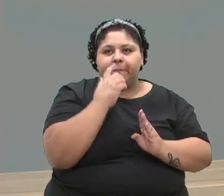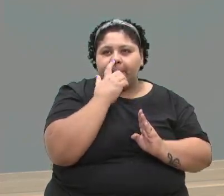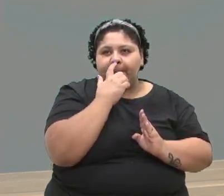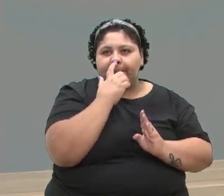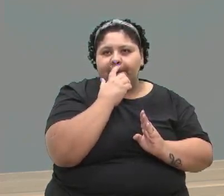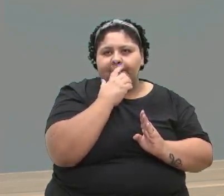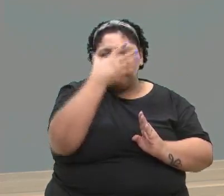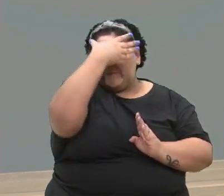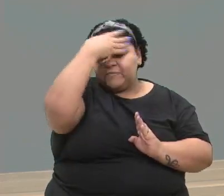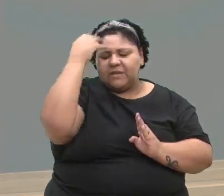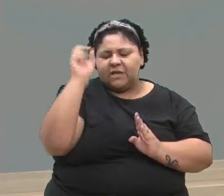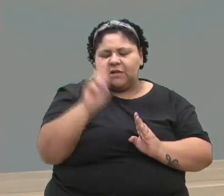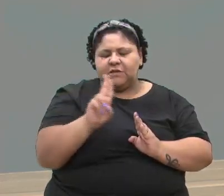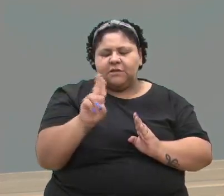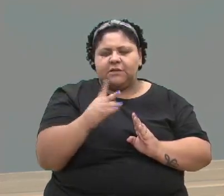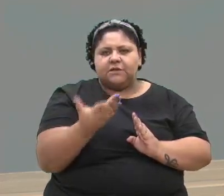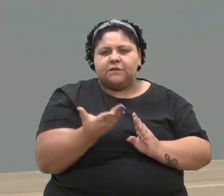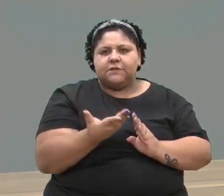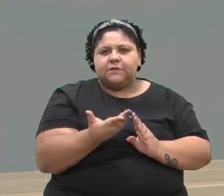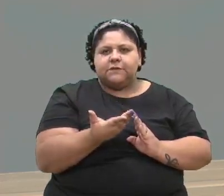agora me esqueci até o nome,